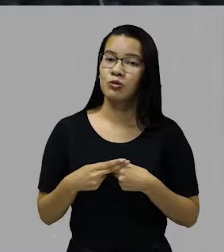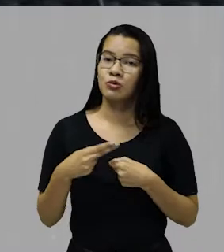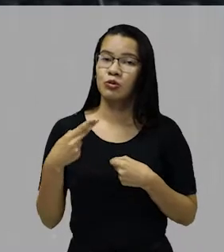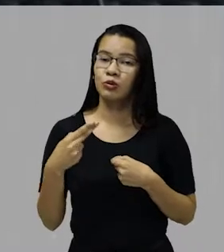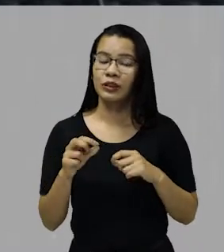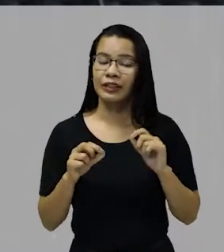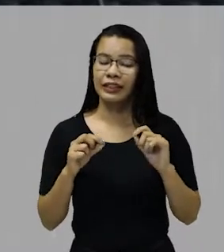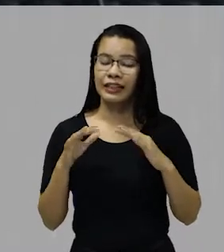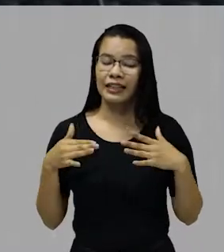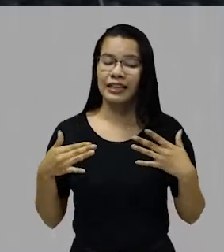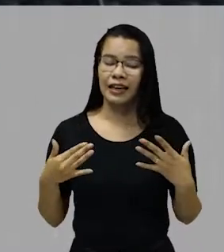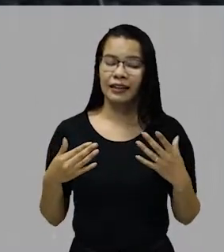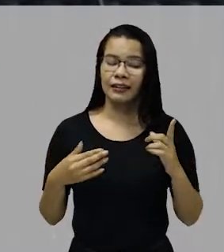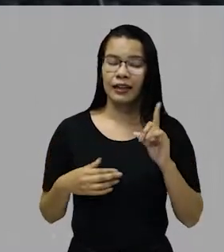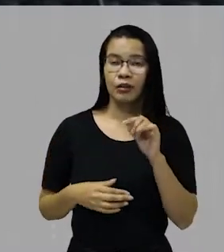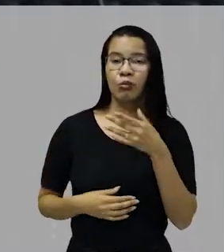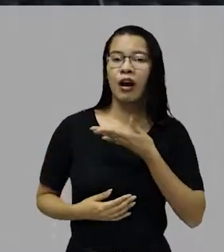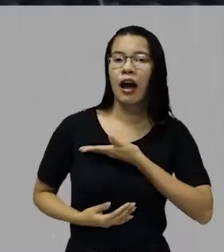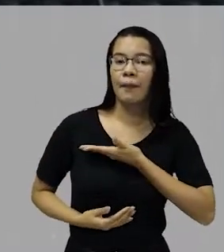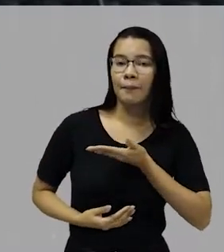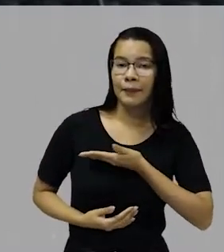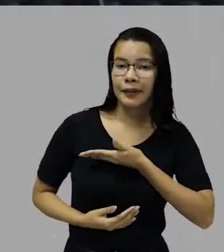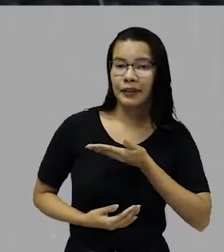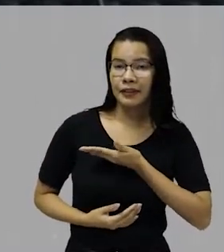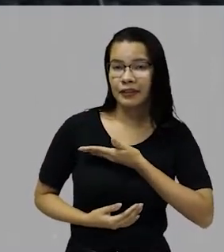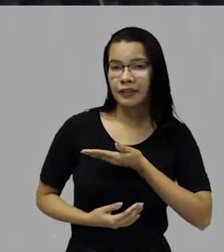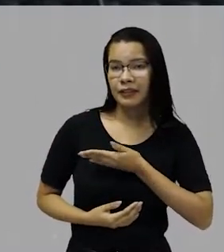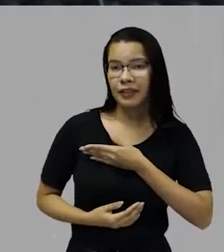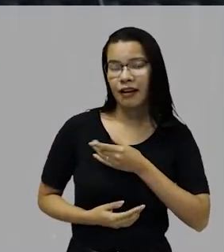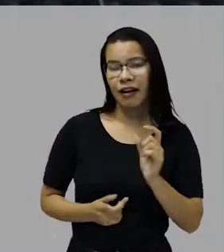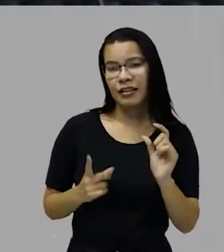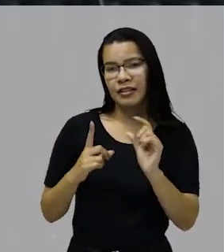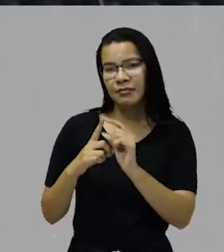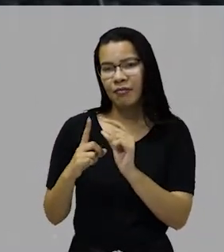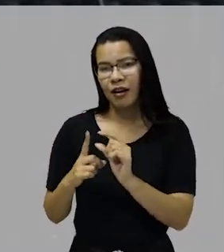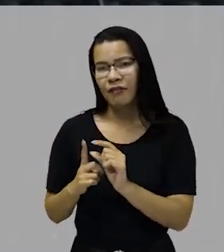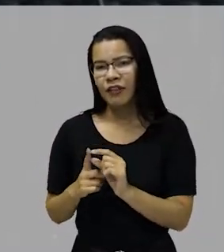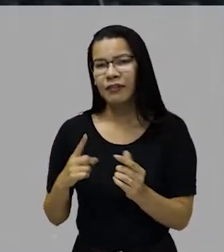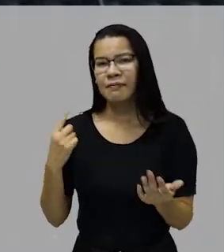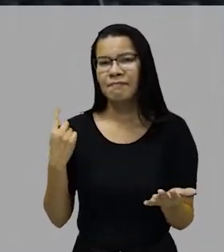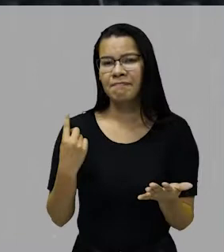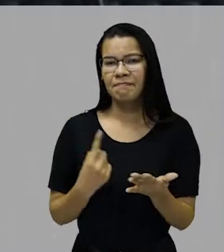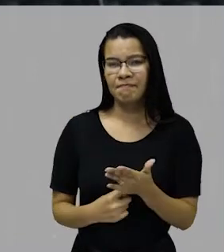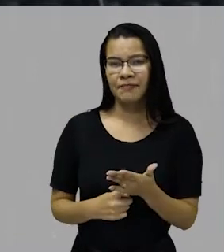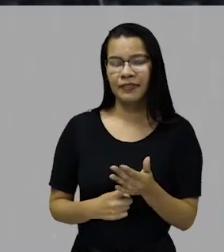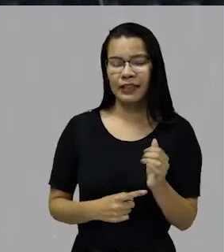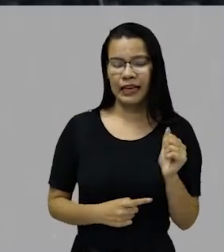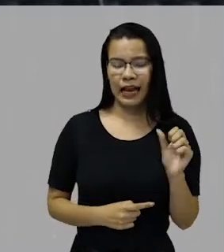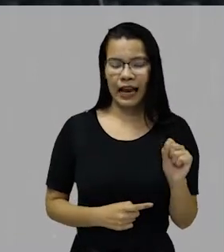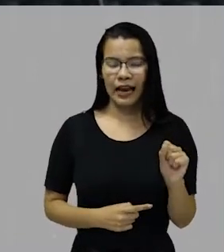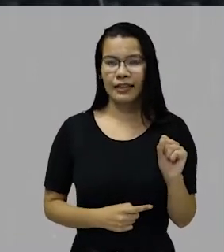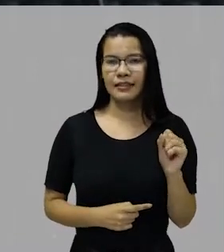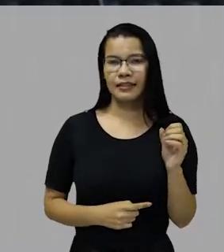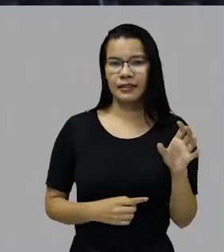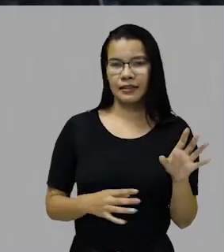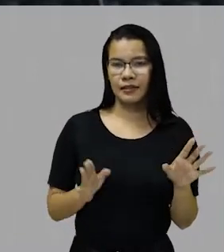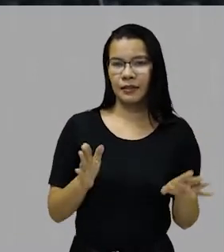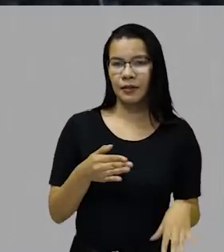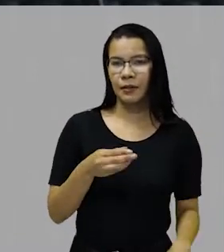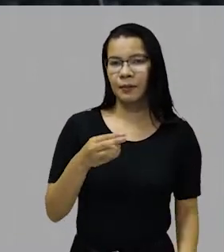que no caso é amigas, tá? As palavras que vêm concordar, as,